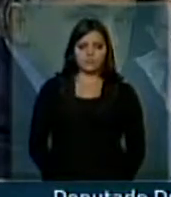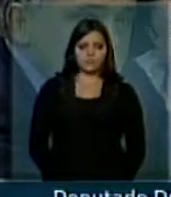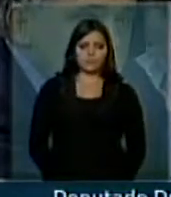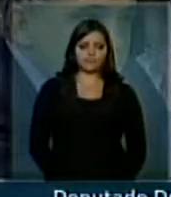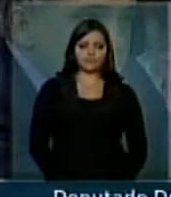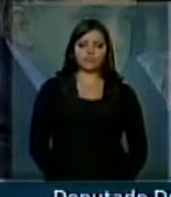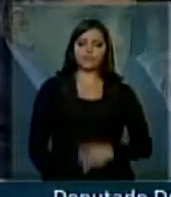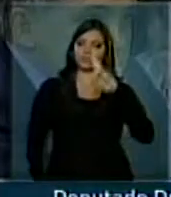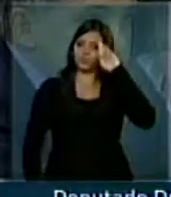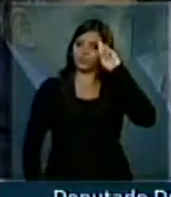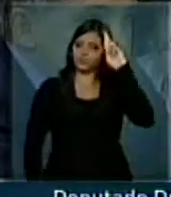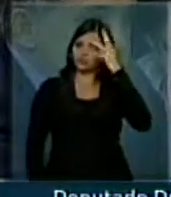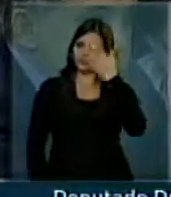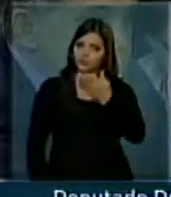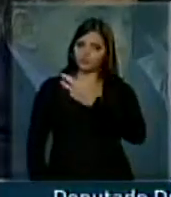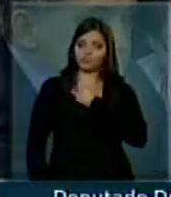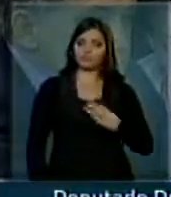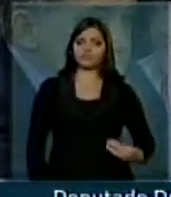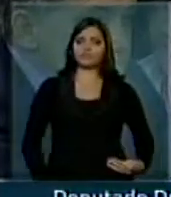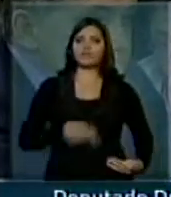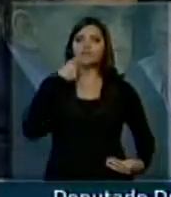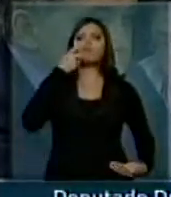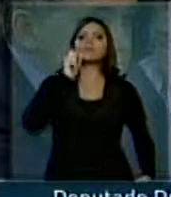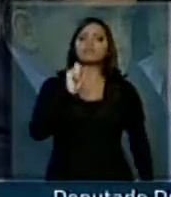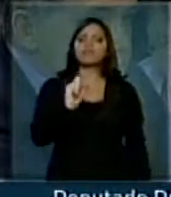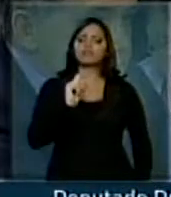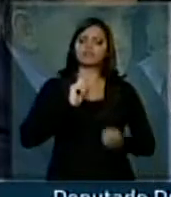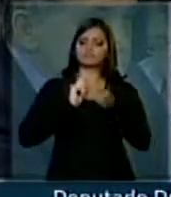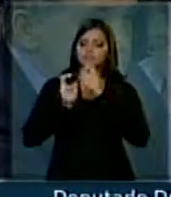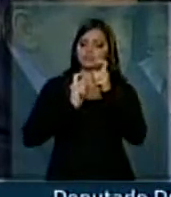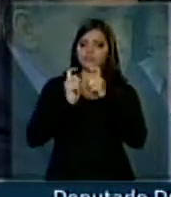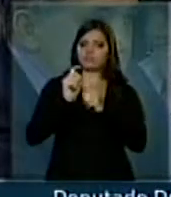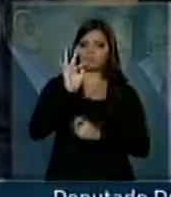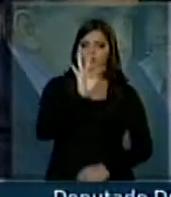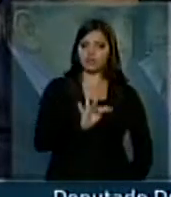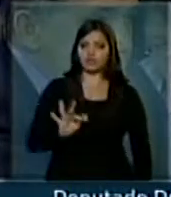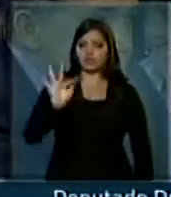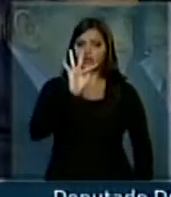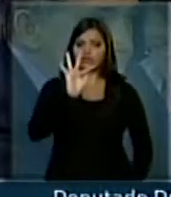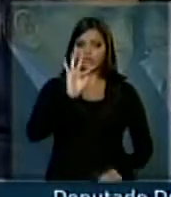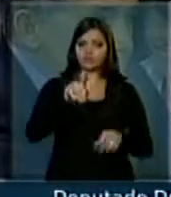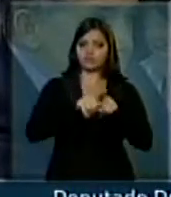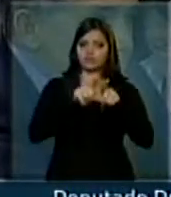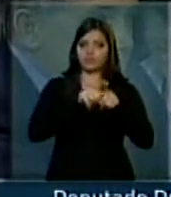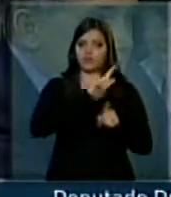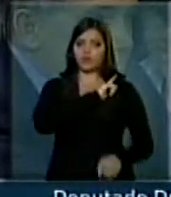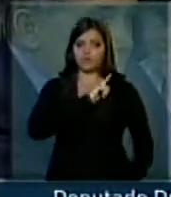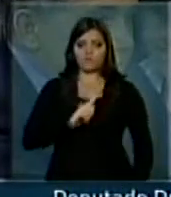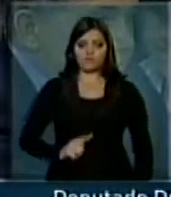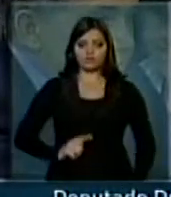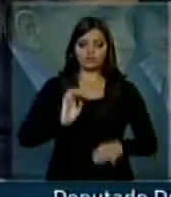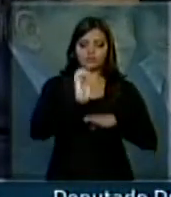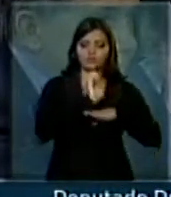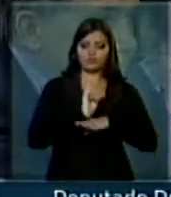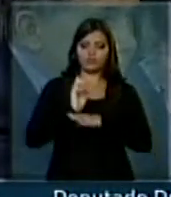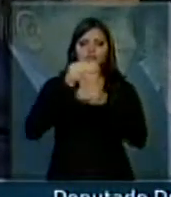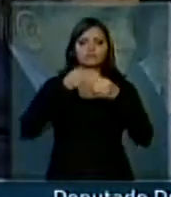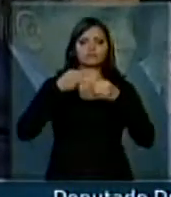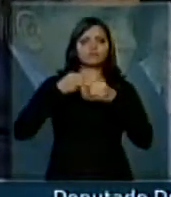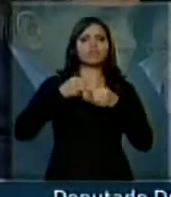Disse que também a administração federal, as administrações estaduais e municipais